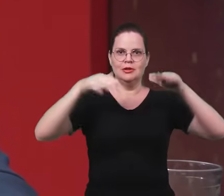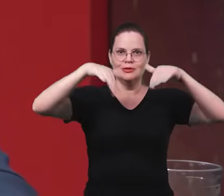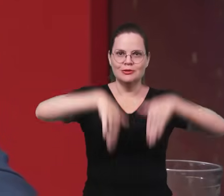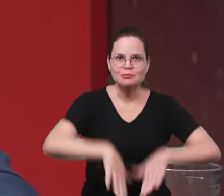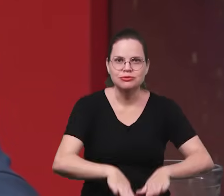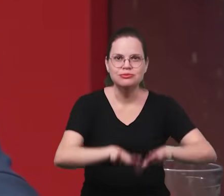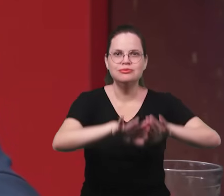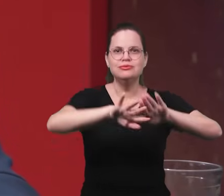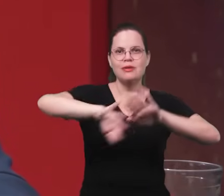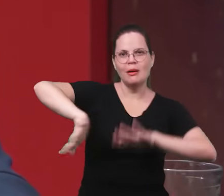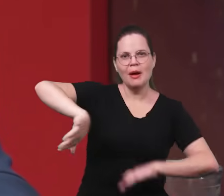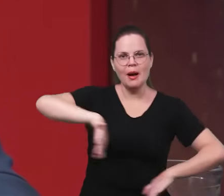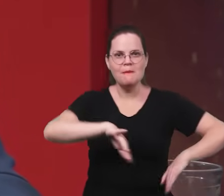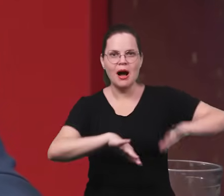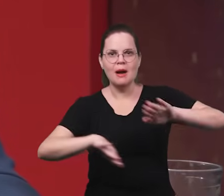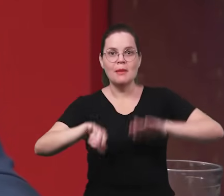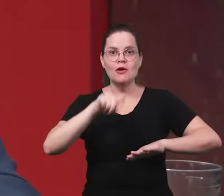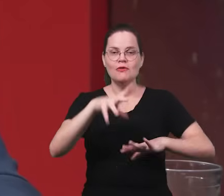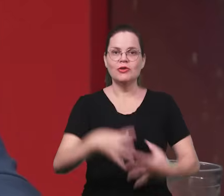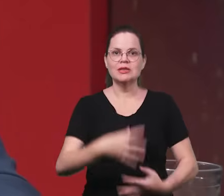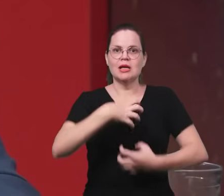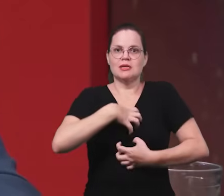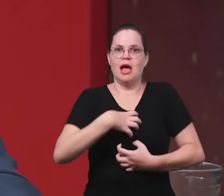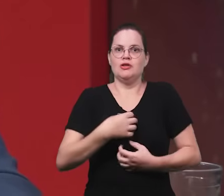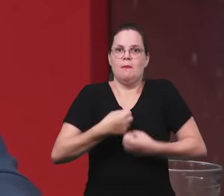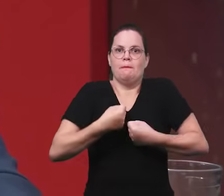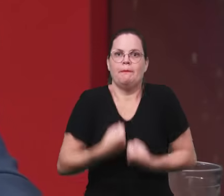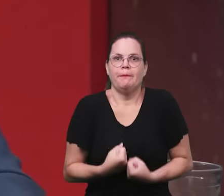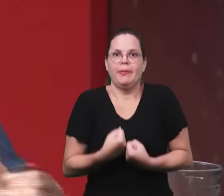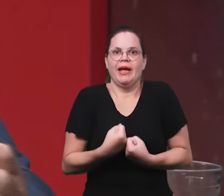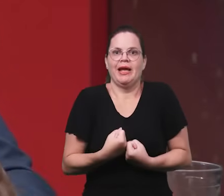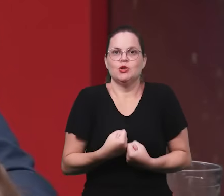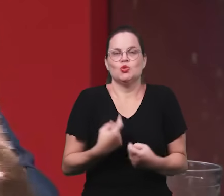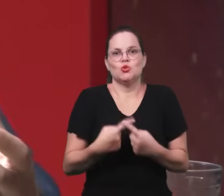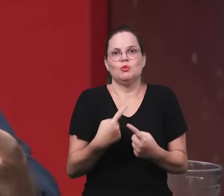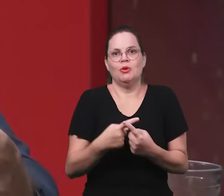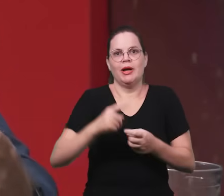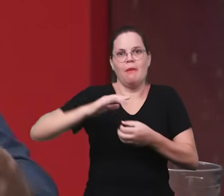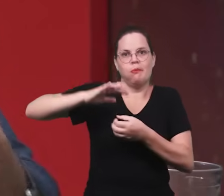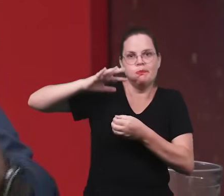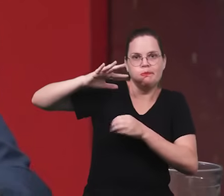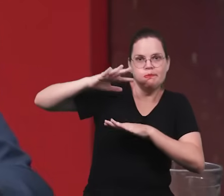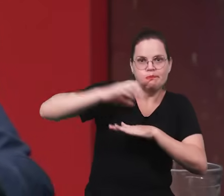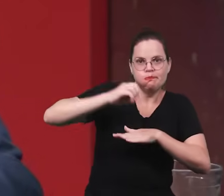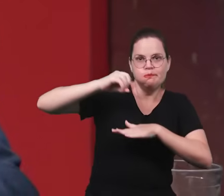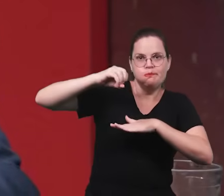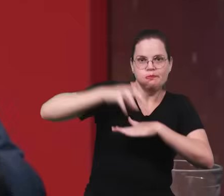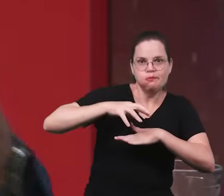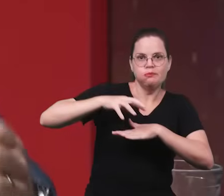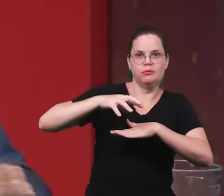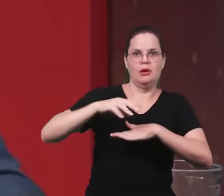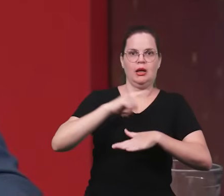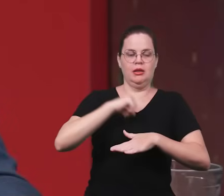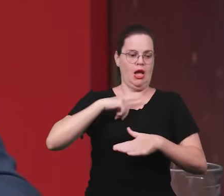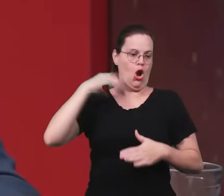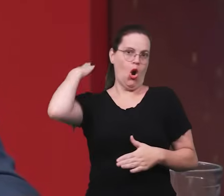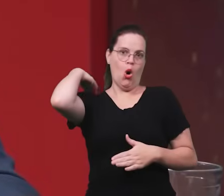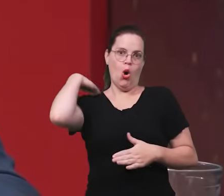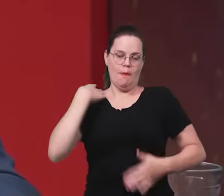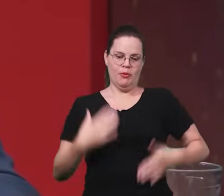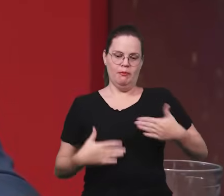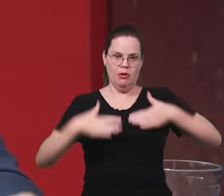sentir os efeitos da pressão atmosférica. Então você começa a sentir os efeitos da pressão que está sobre seu